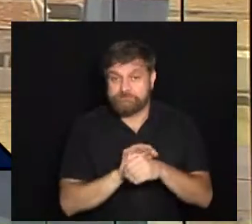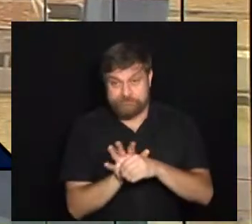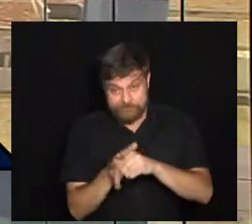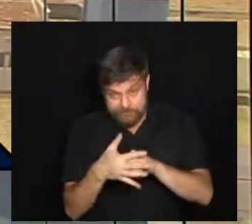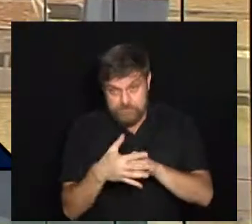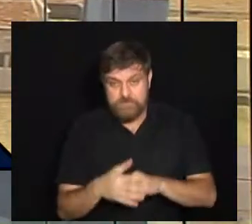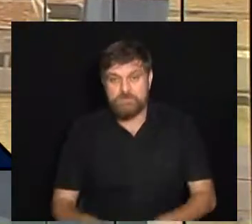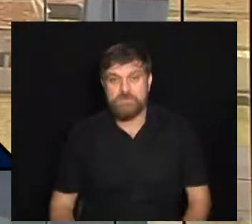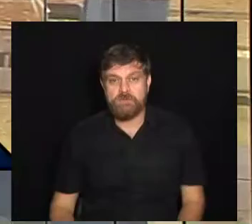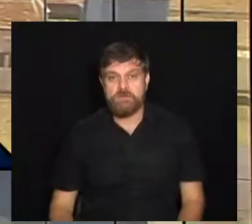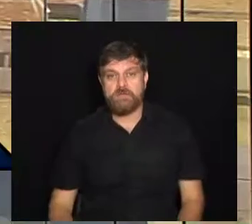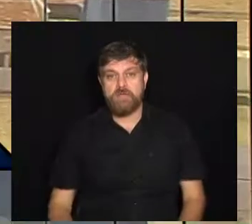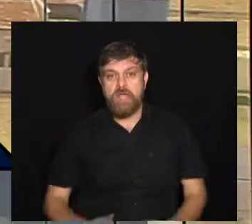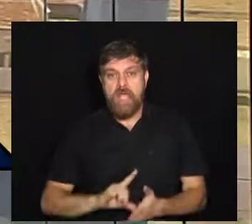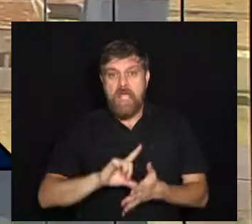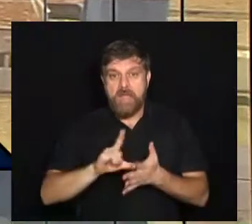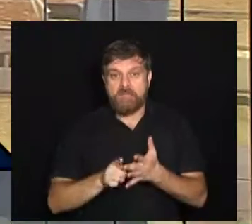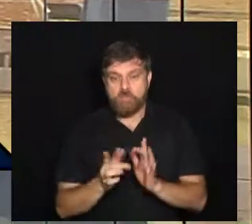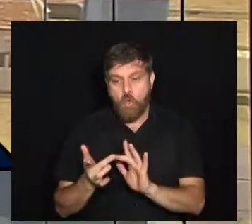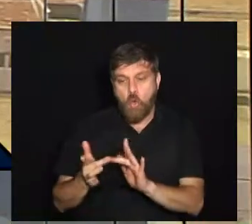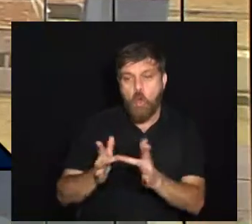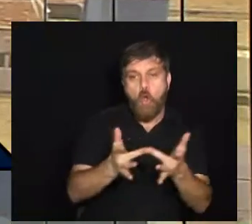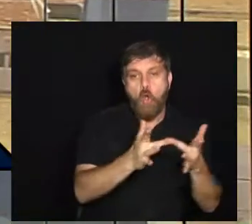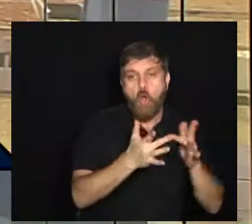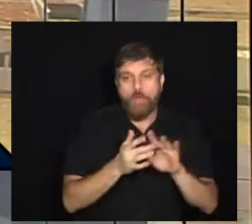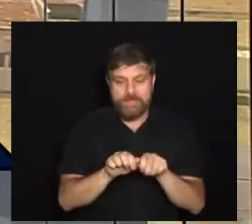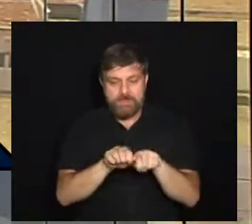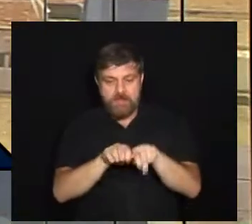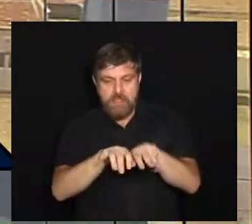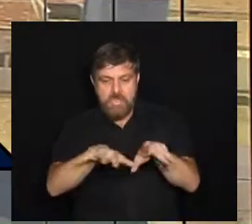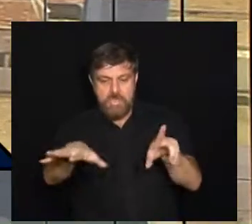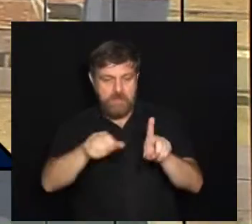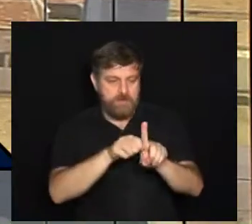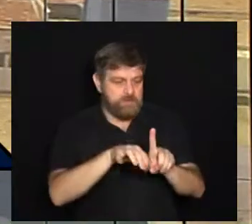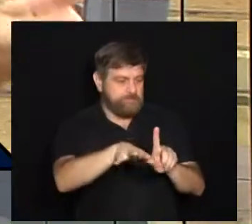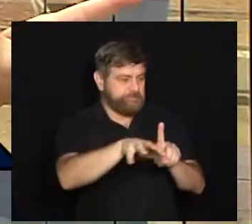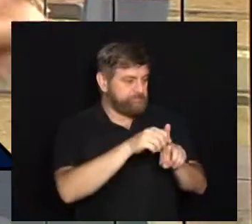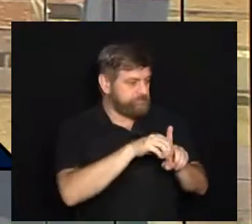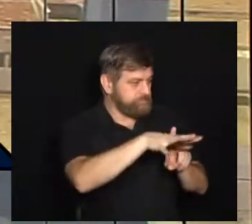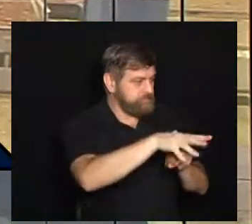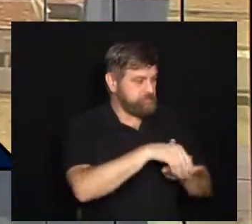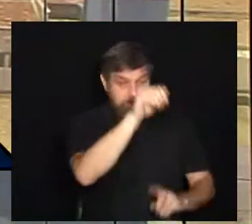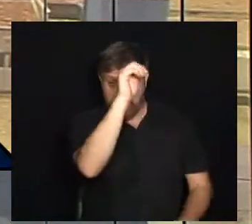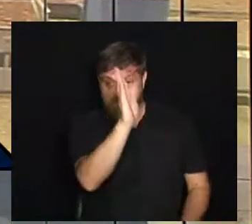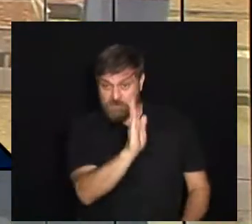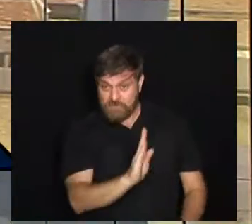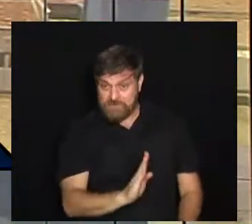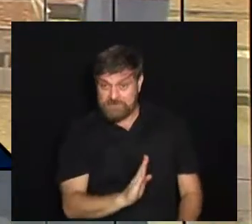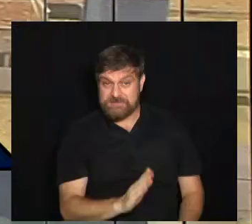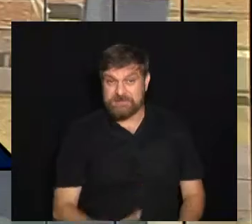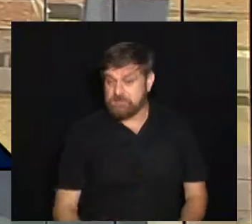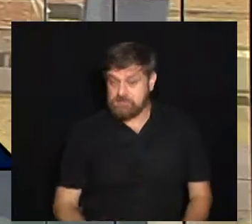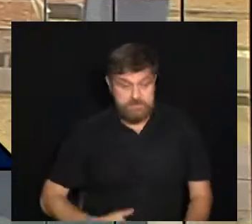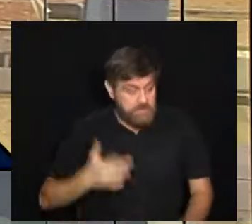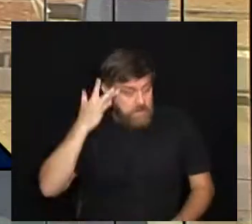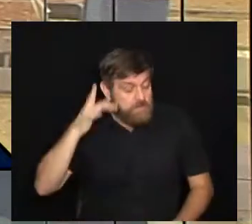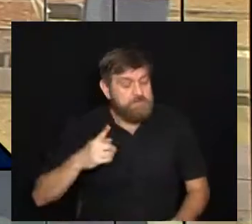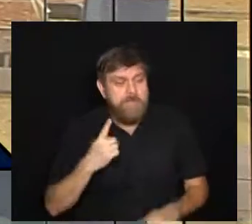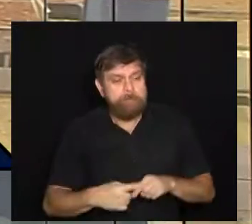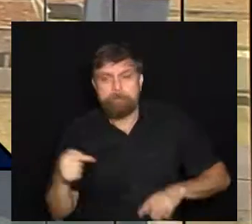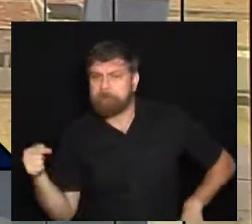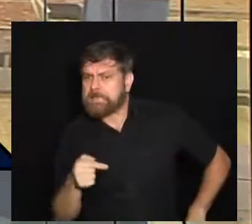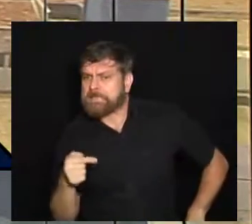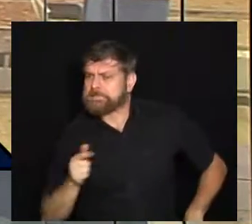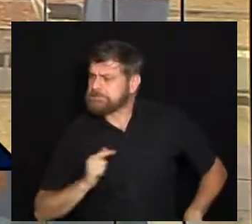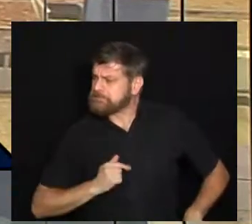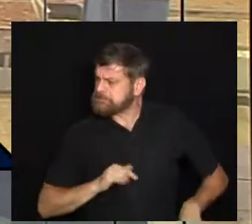querer de fora por exemplo a parte da hora que a gente começar a ver que tá transmitir o brasil de uma pessoa para outra sem a gente às vezes consegui